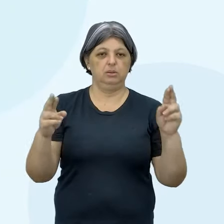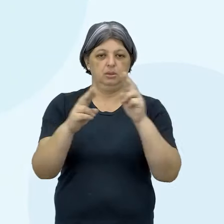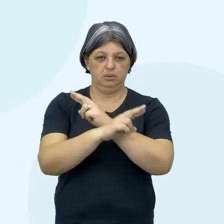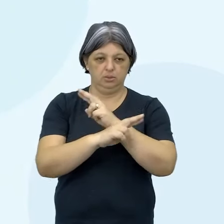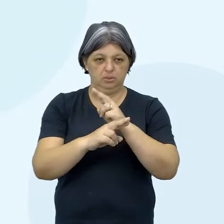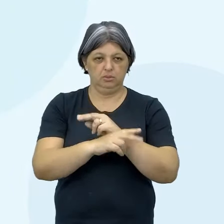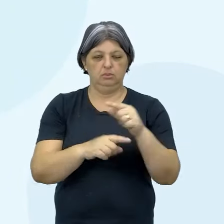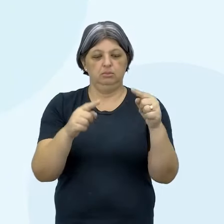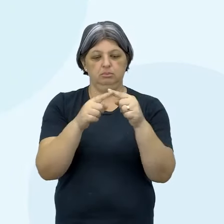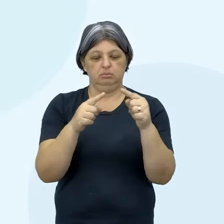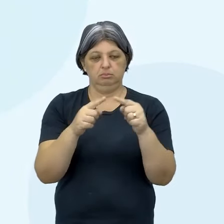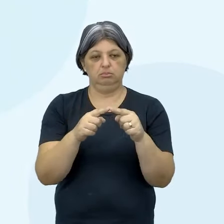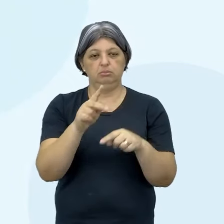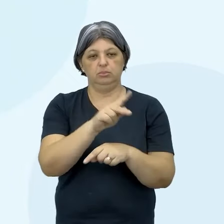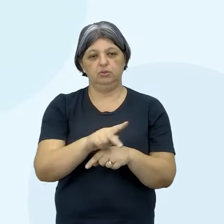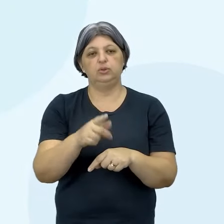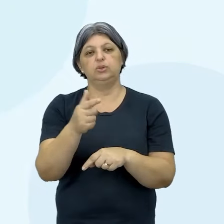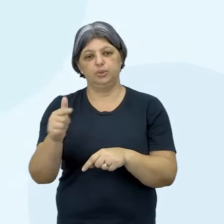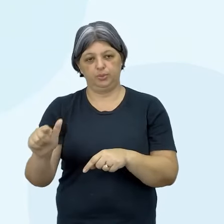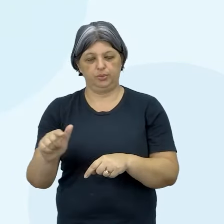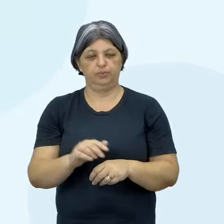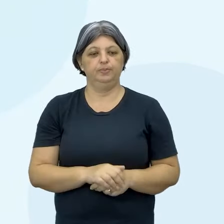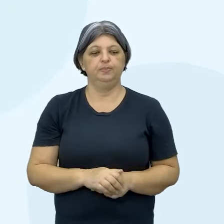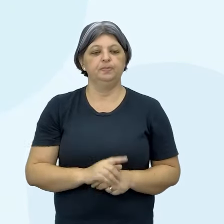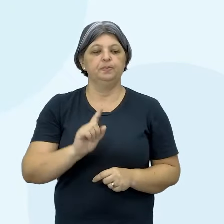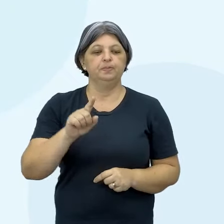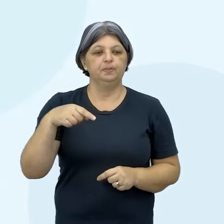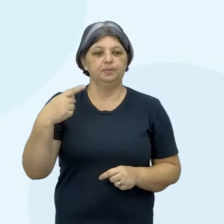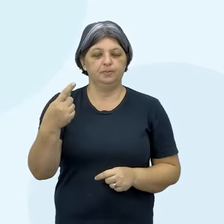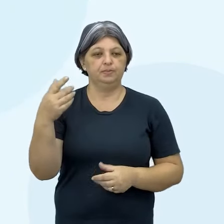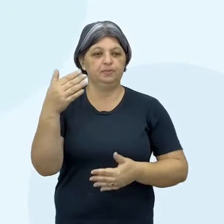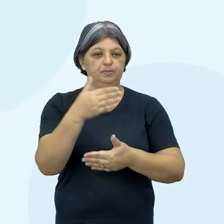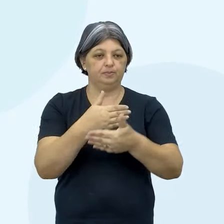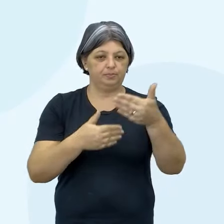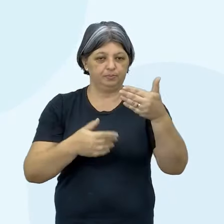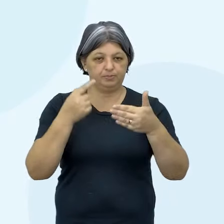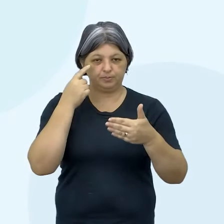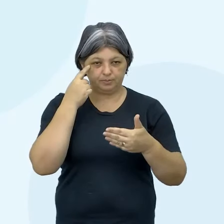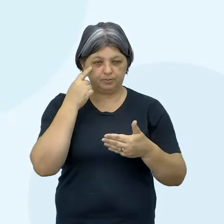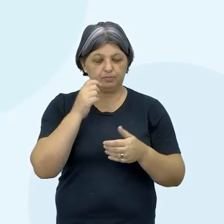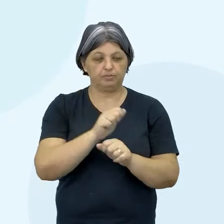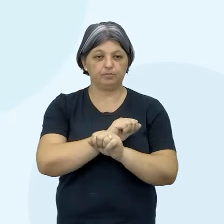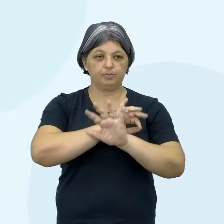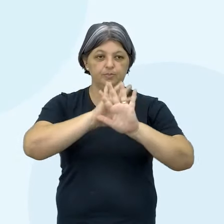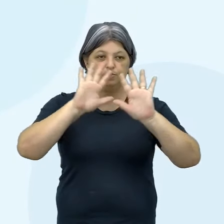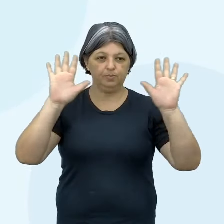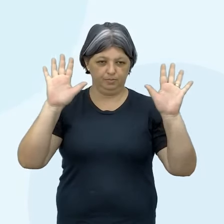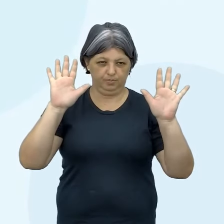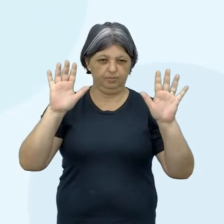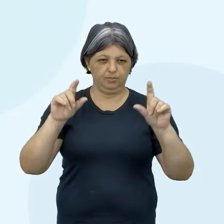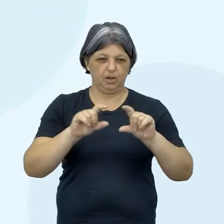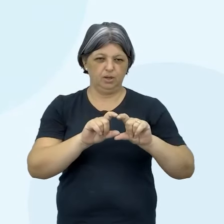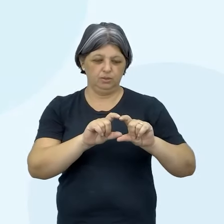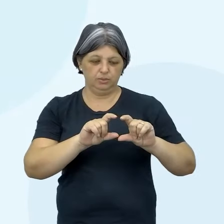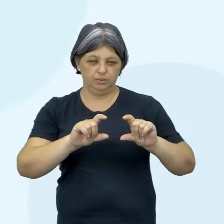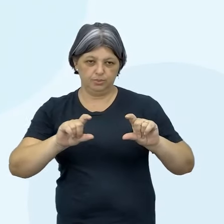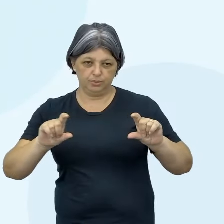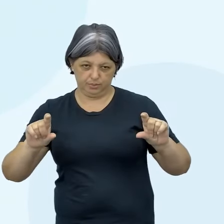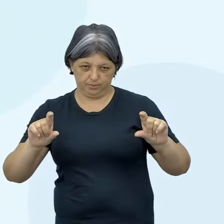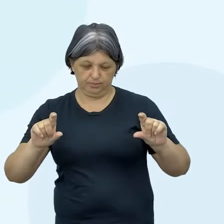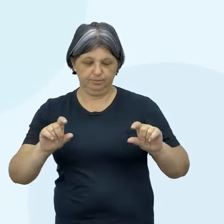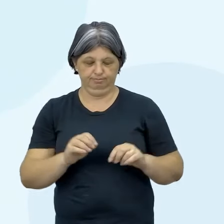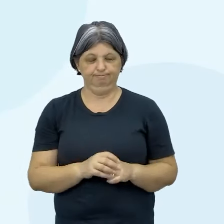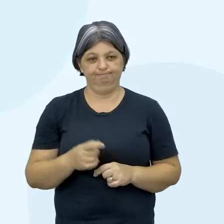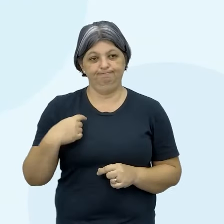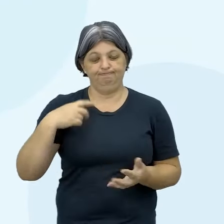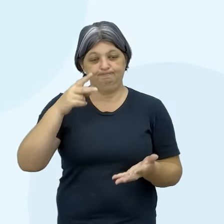dando, certo? Essa é a ideia. O próximo slide, a gente tem isso um pouco mais claro, na horizontal. Então, vou